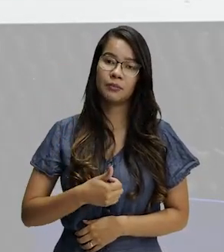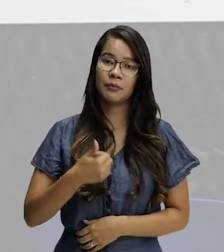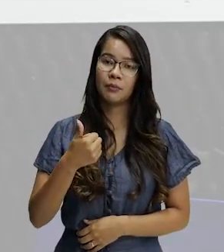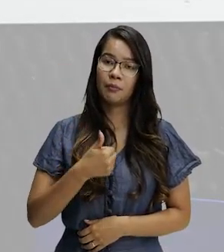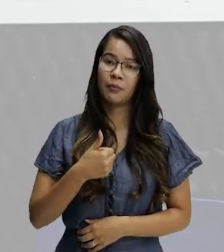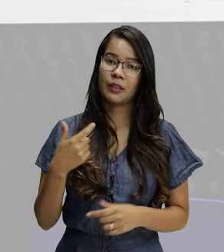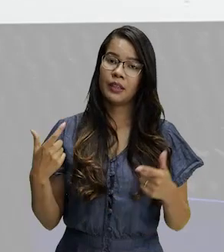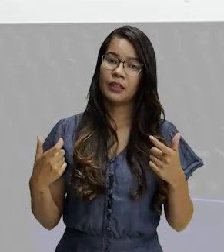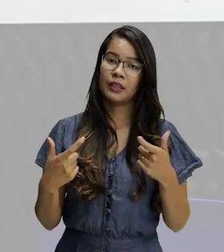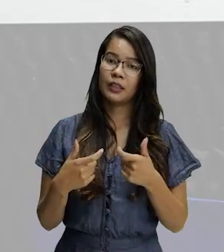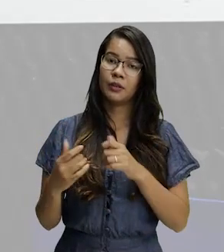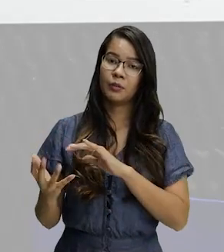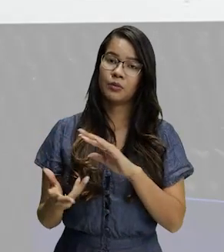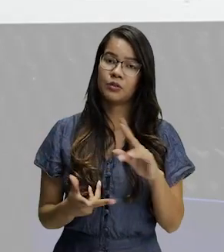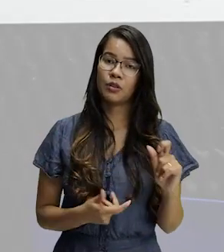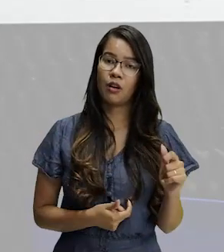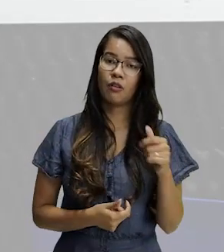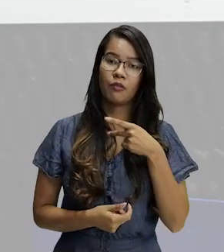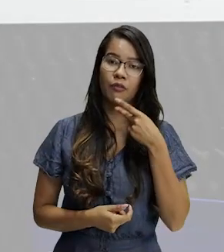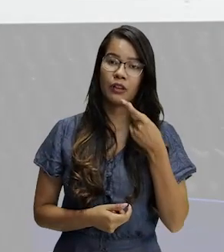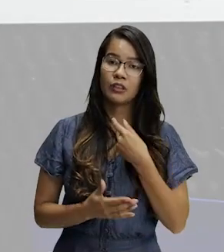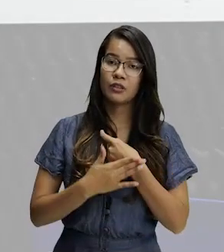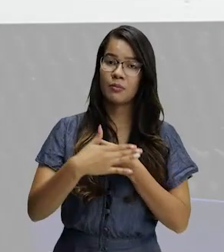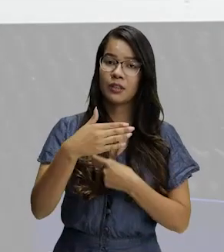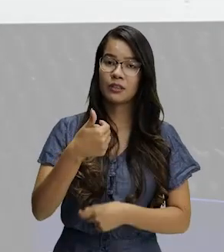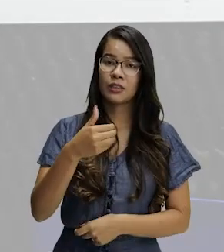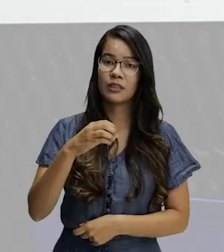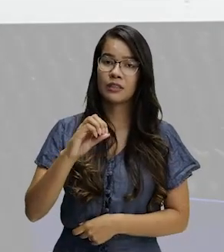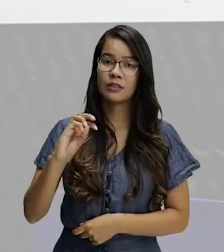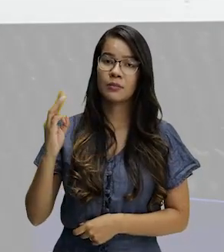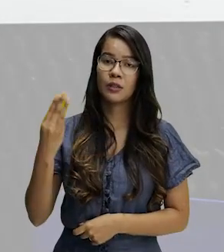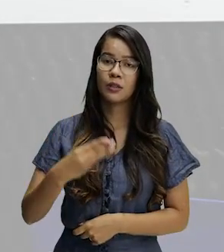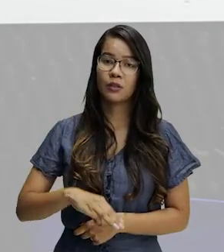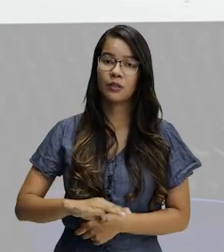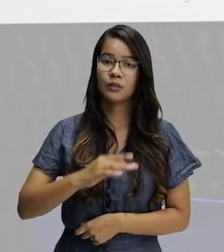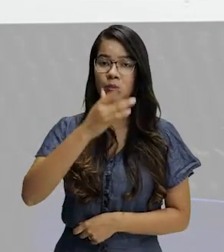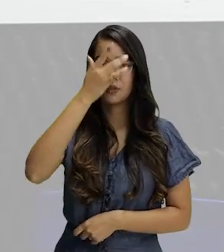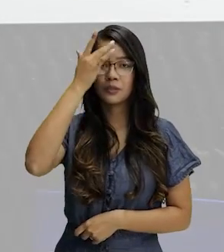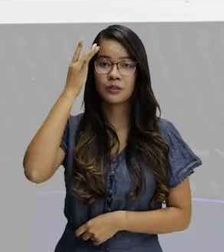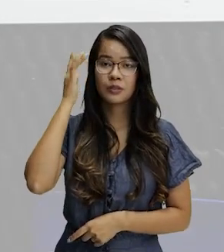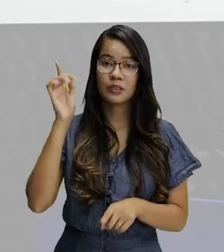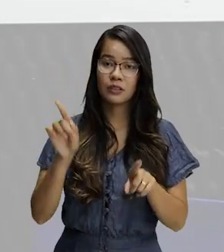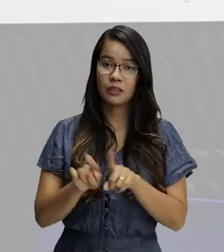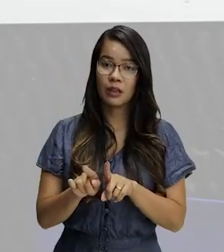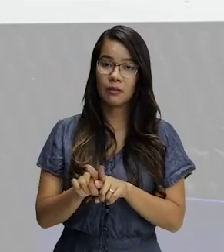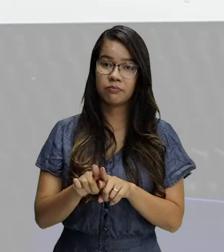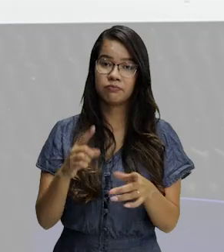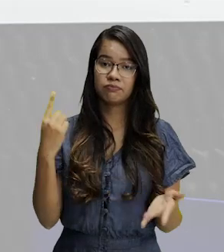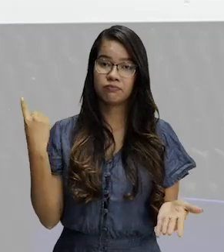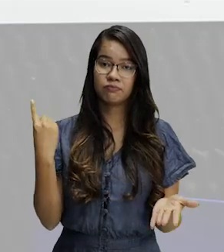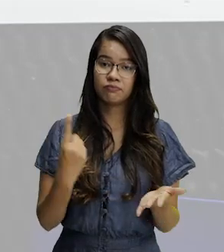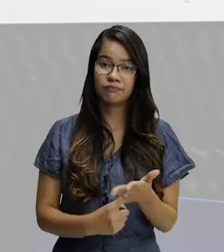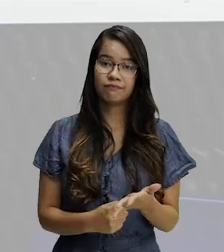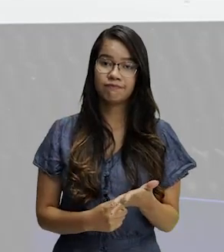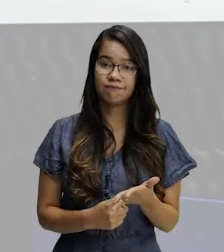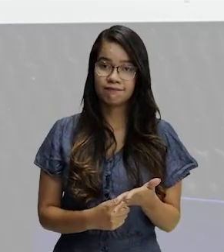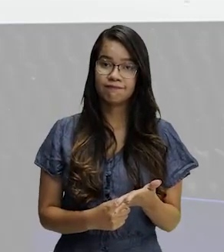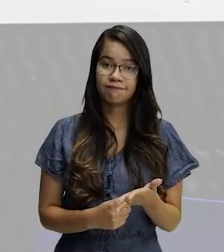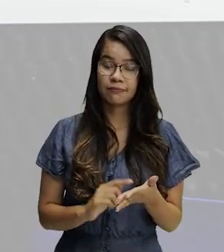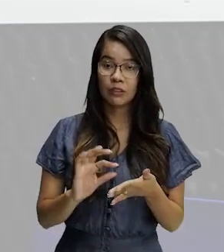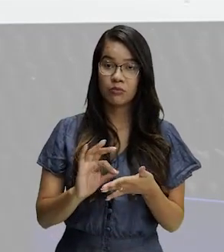em cifras de mais de 10 milhões, pelos tratados,